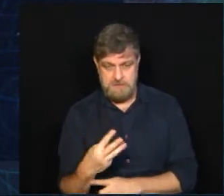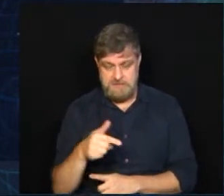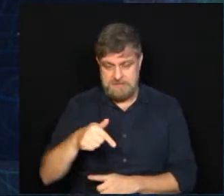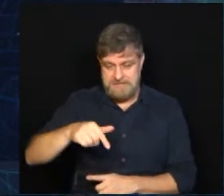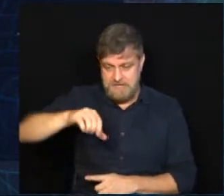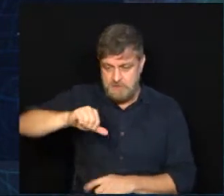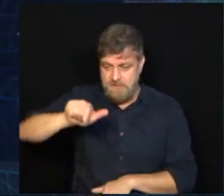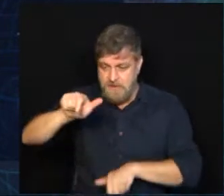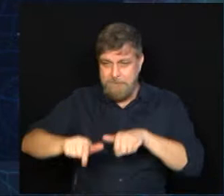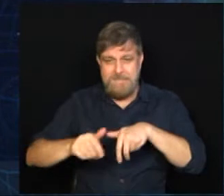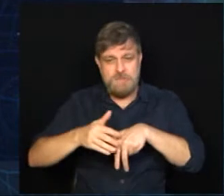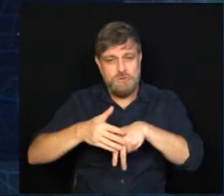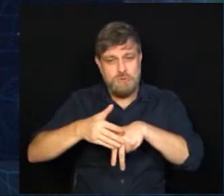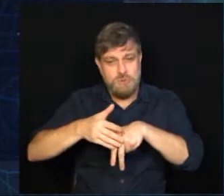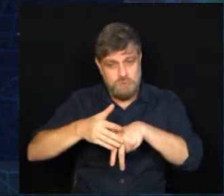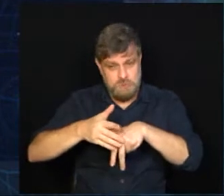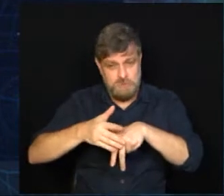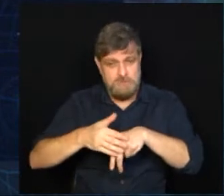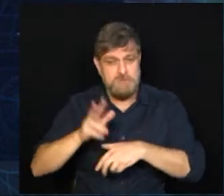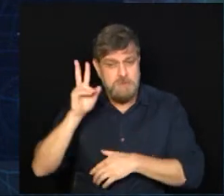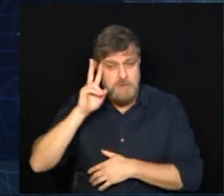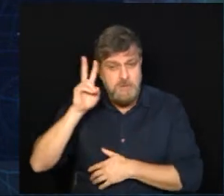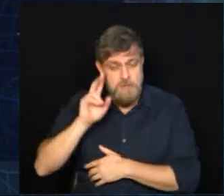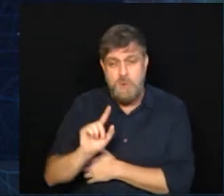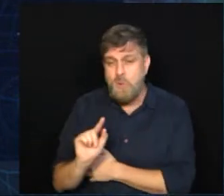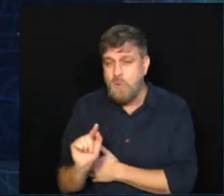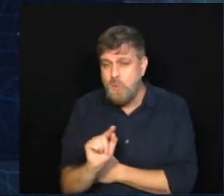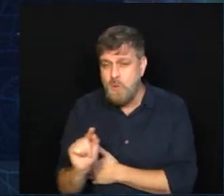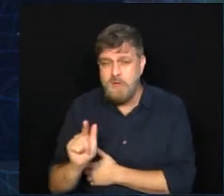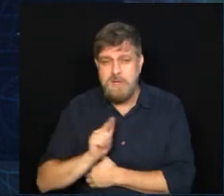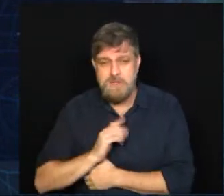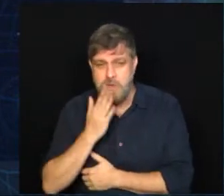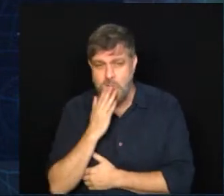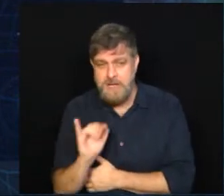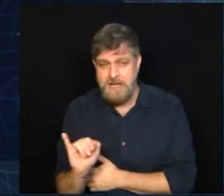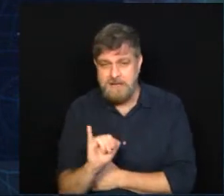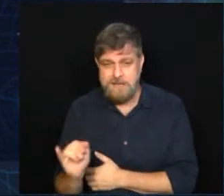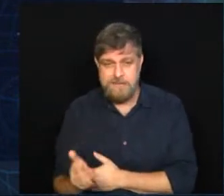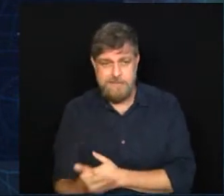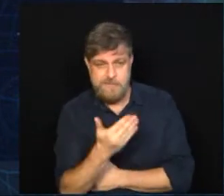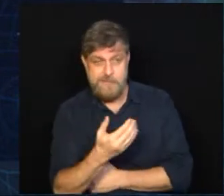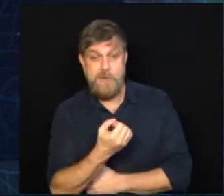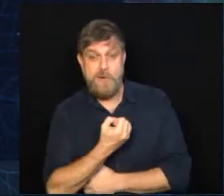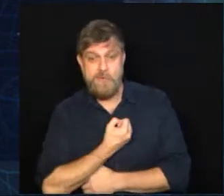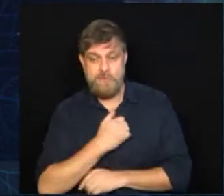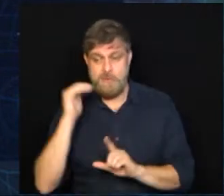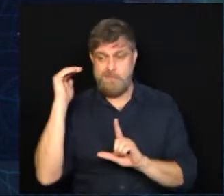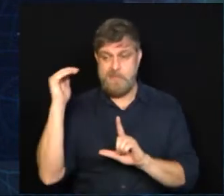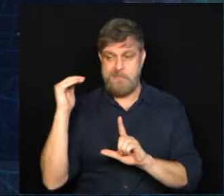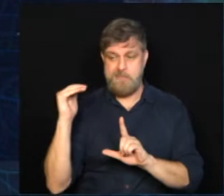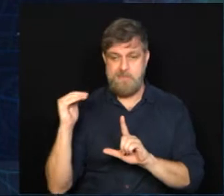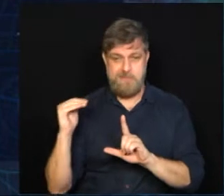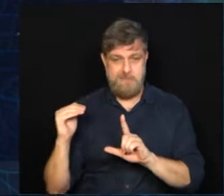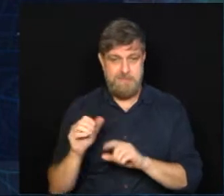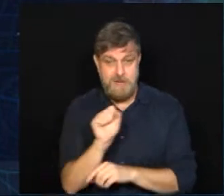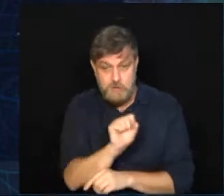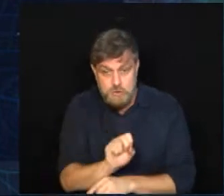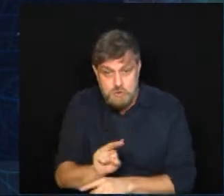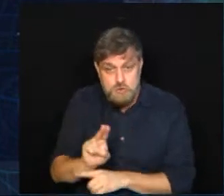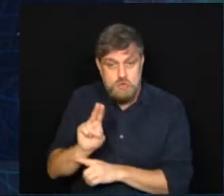64.379 casos da doença. Lembrando que nós temos Indaiatuba com 14.090 casos, Sumaré